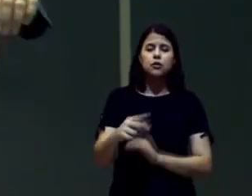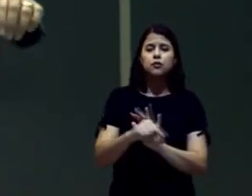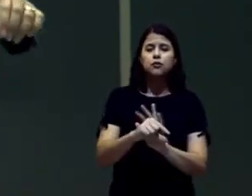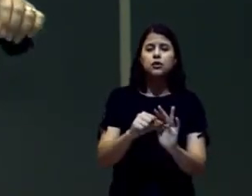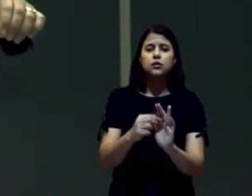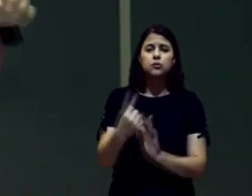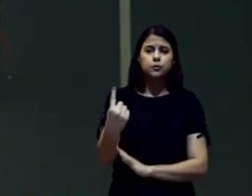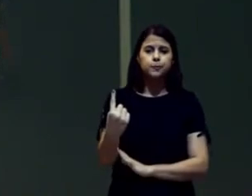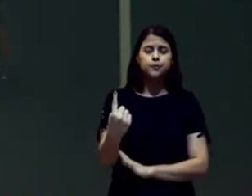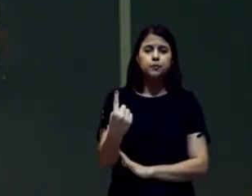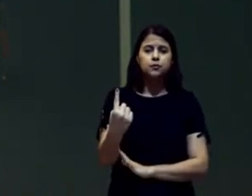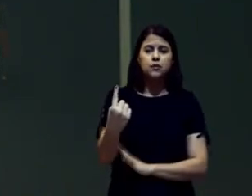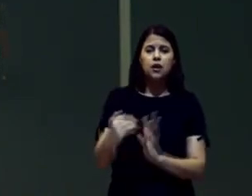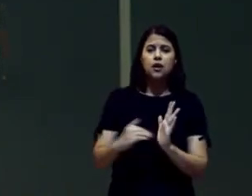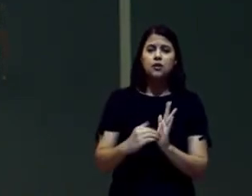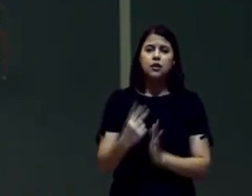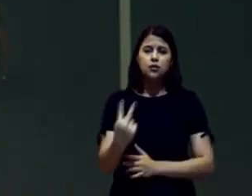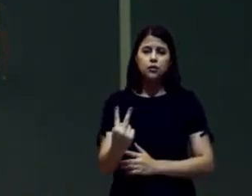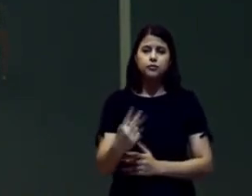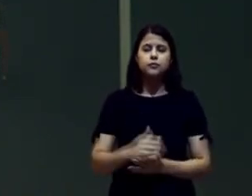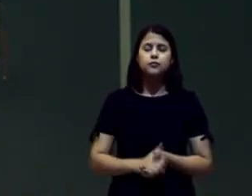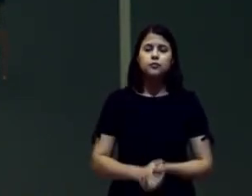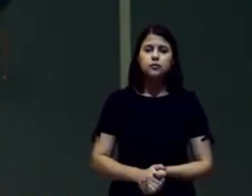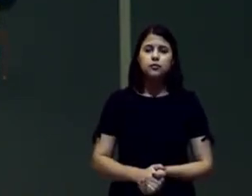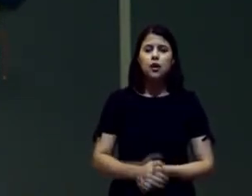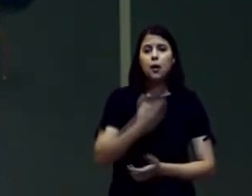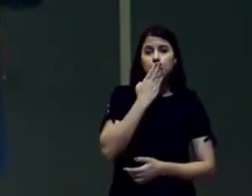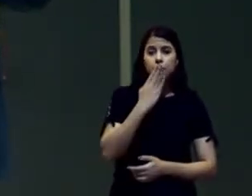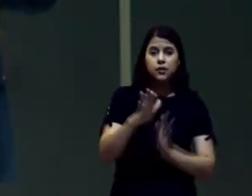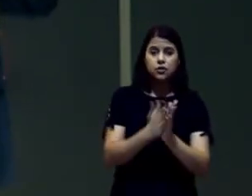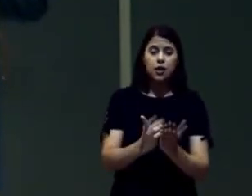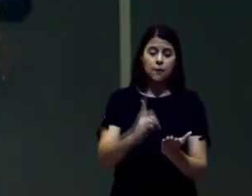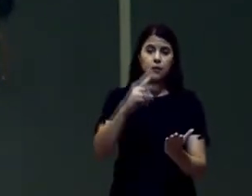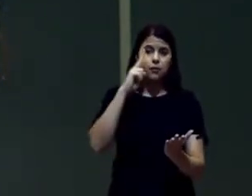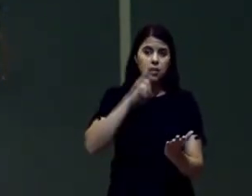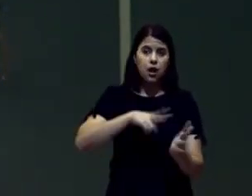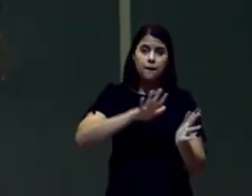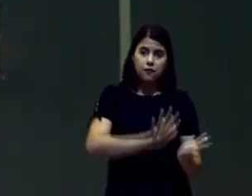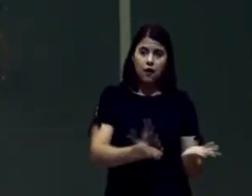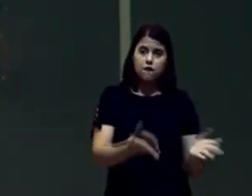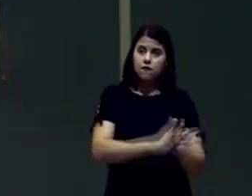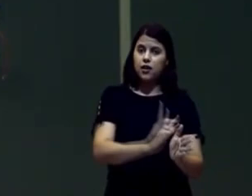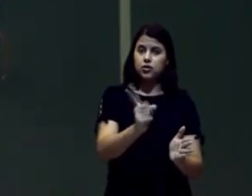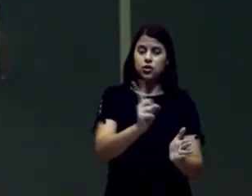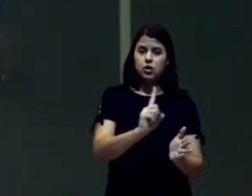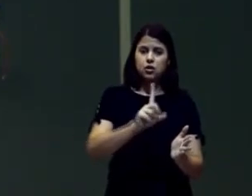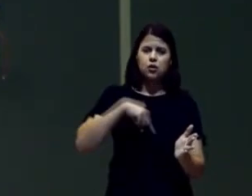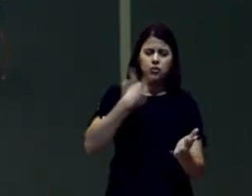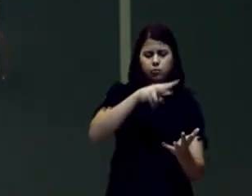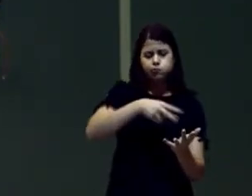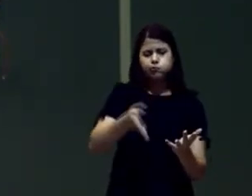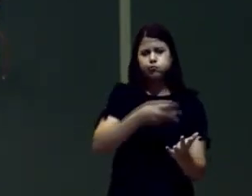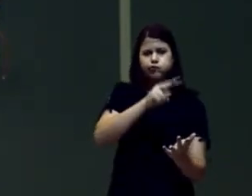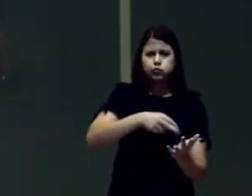1 e versículo 2. Eu vou lhe pedir para manter sua Bíblia aberta. Nós vamos andar um pouco por